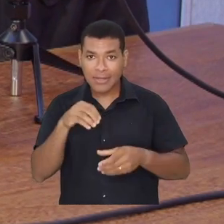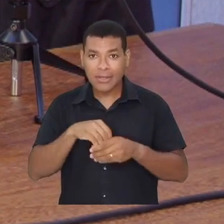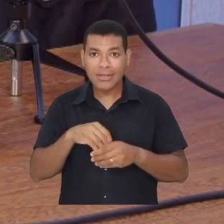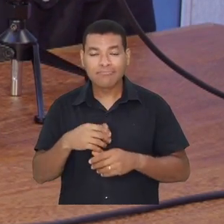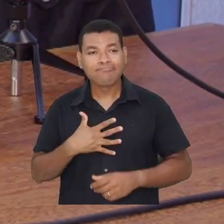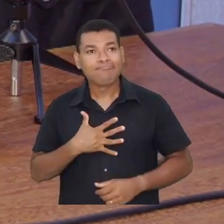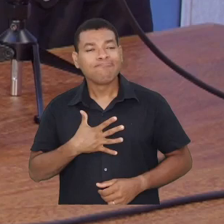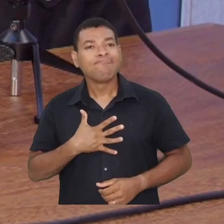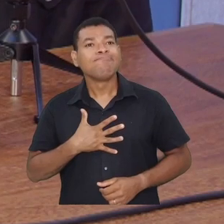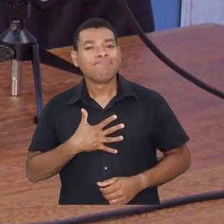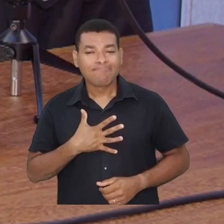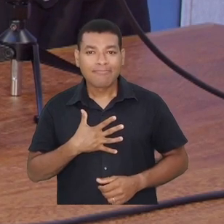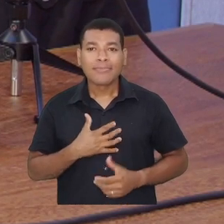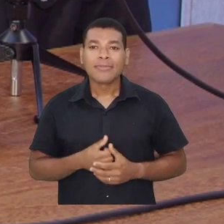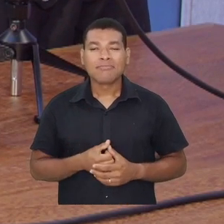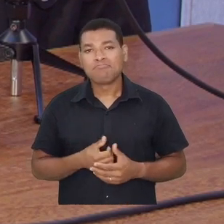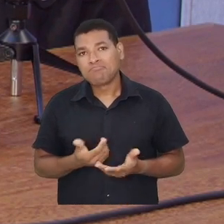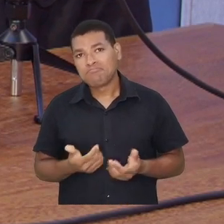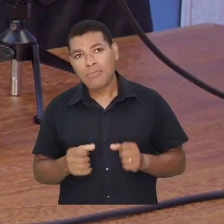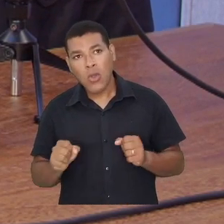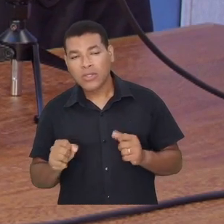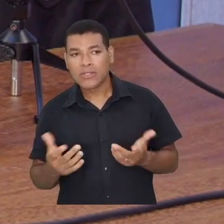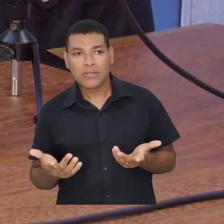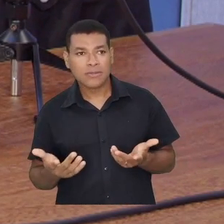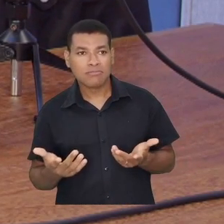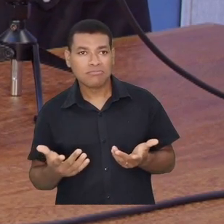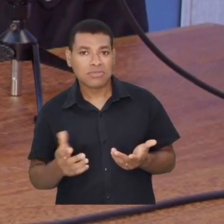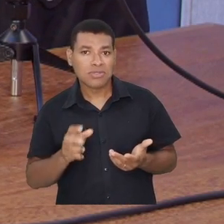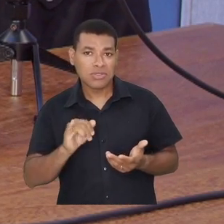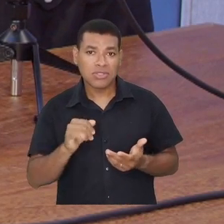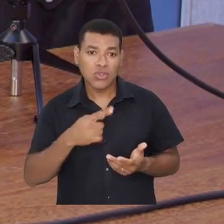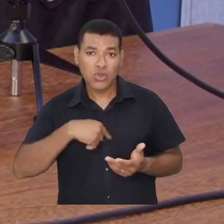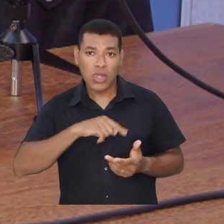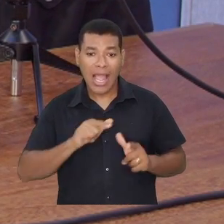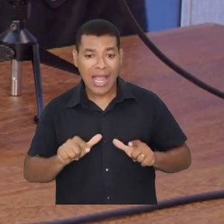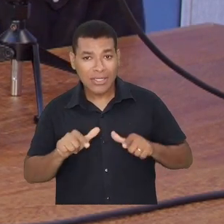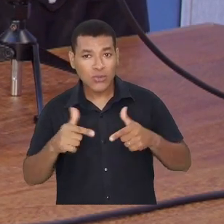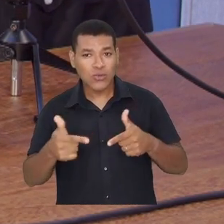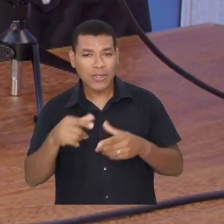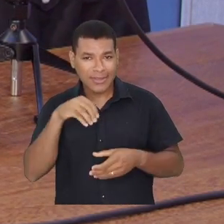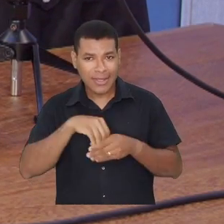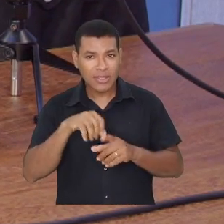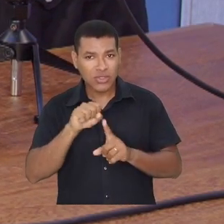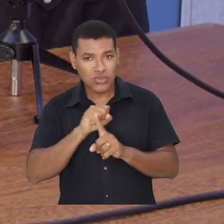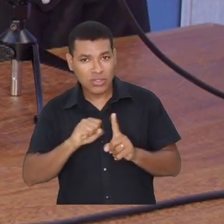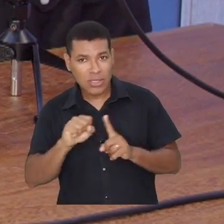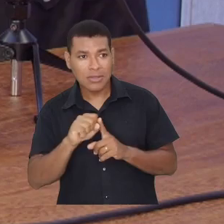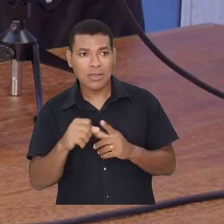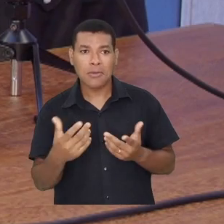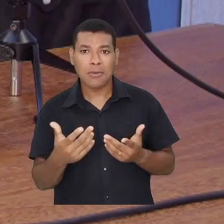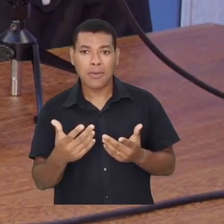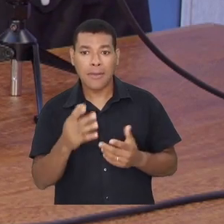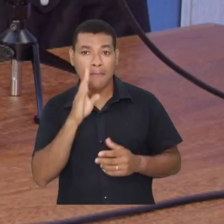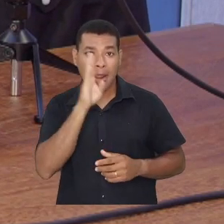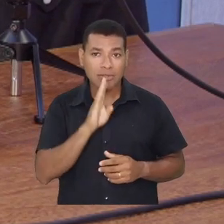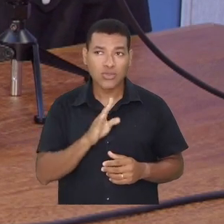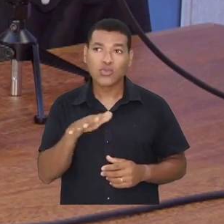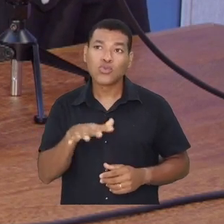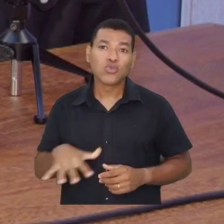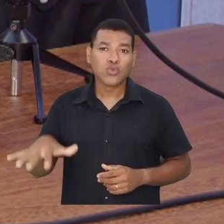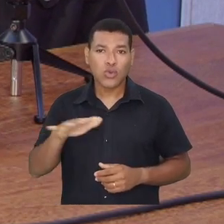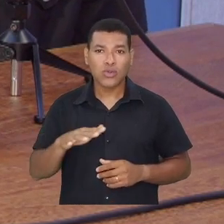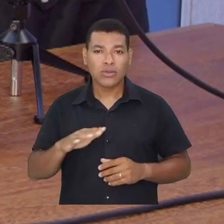inspirado, então seja lá se as nossas iniciativas com a sociedade, com o Brasil como um